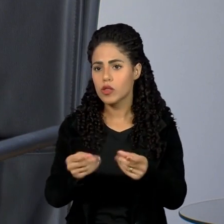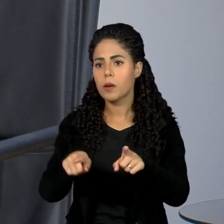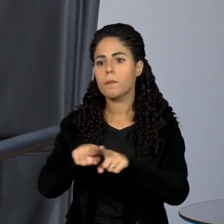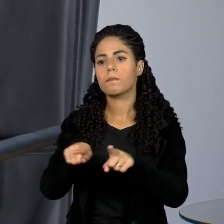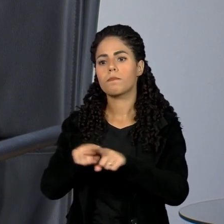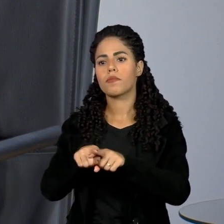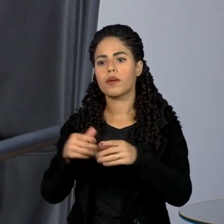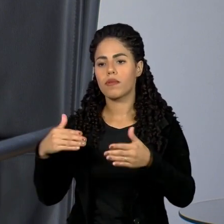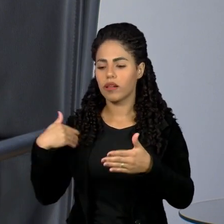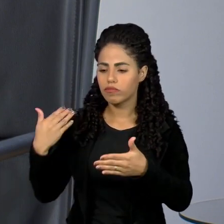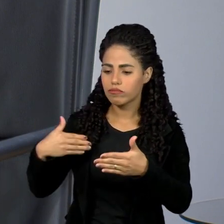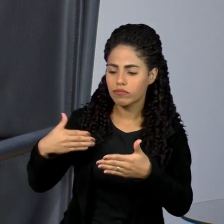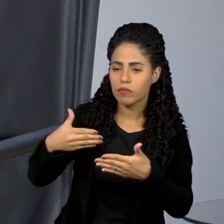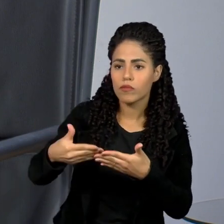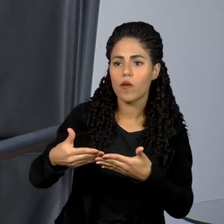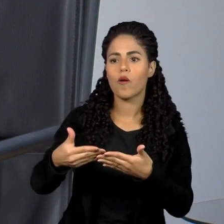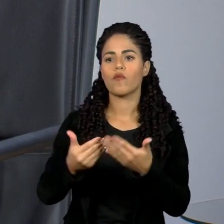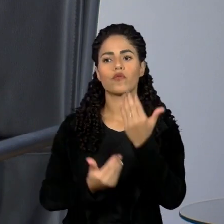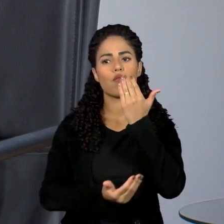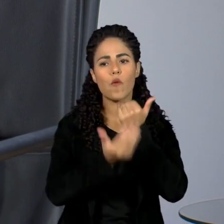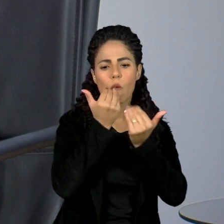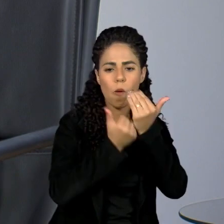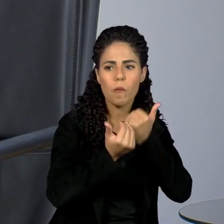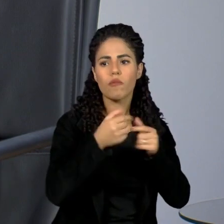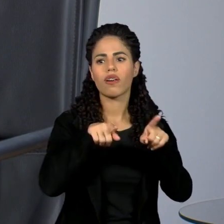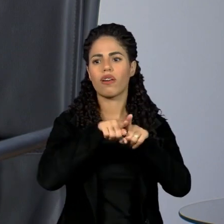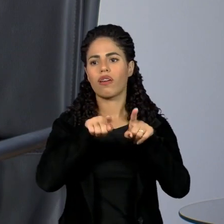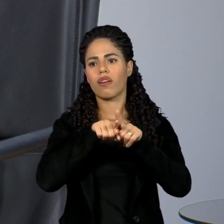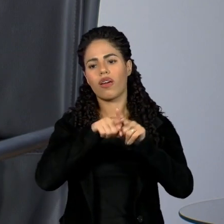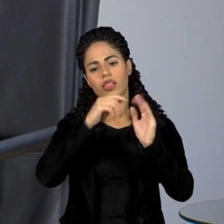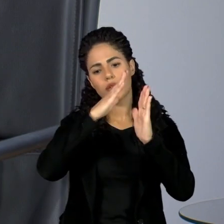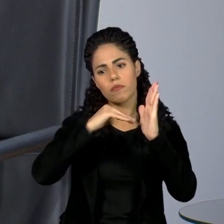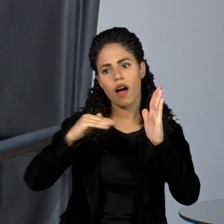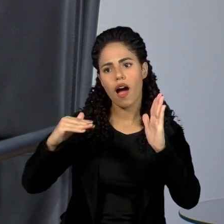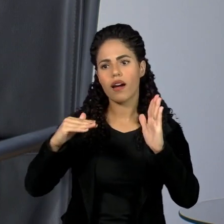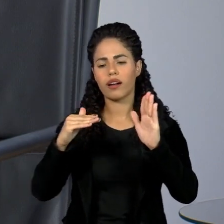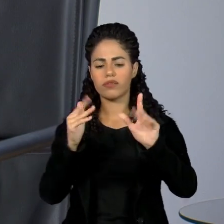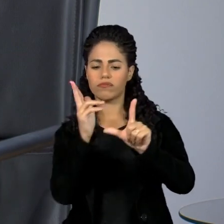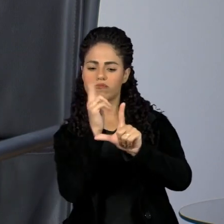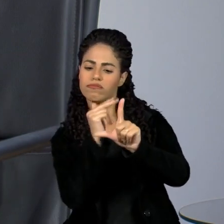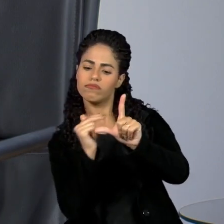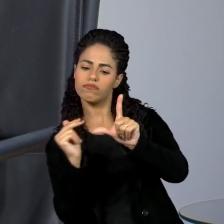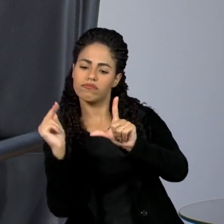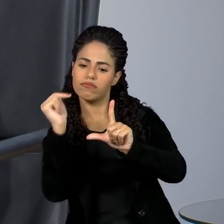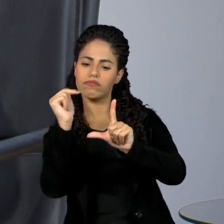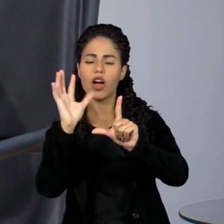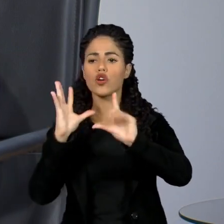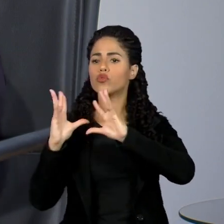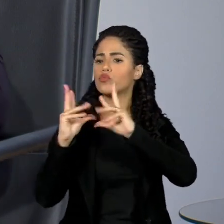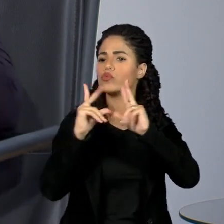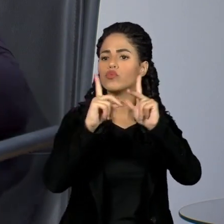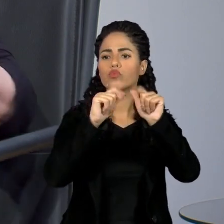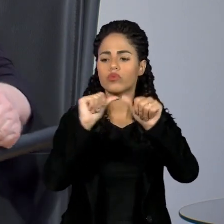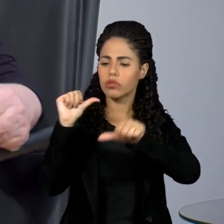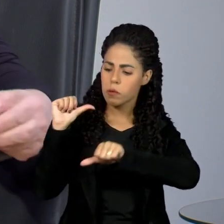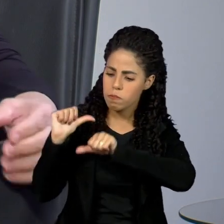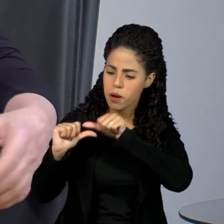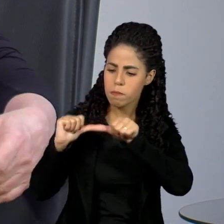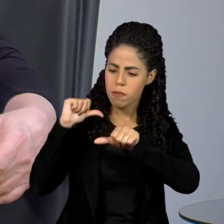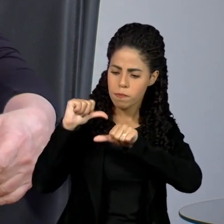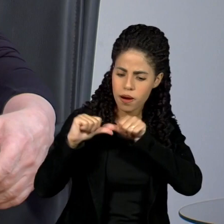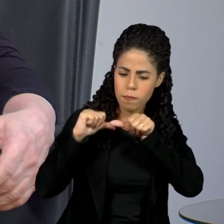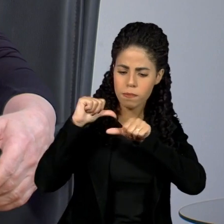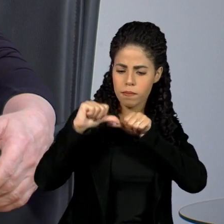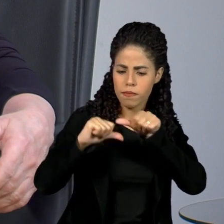moda, pela gastronomia, pelo design de interiores e tudo,